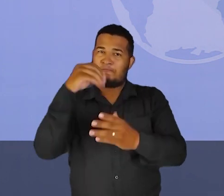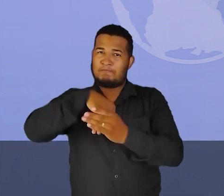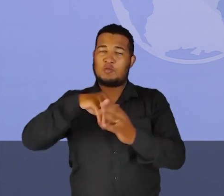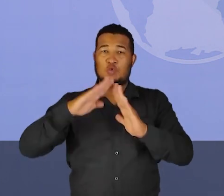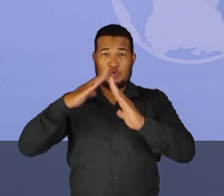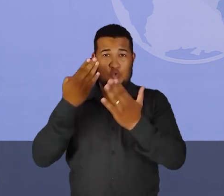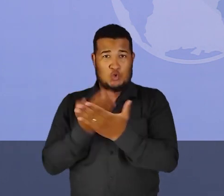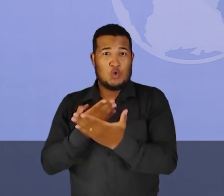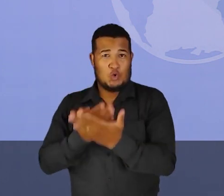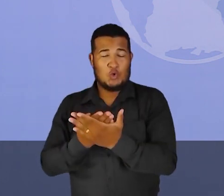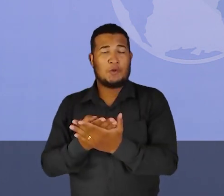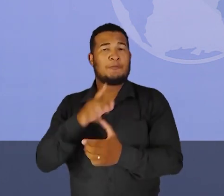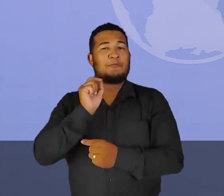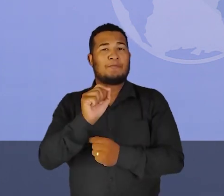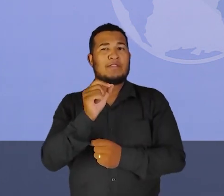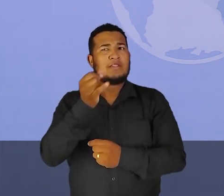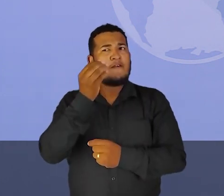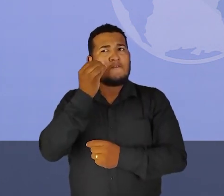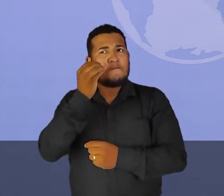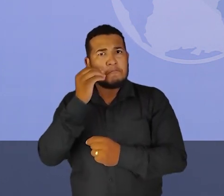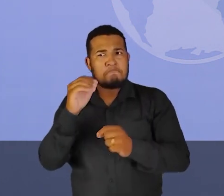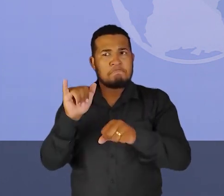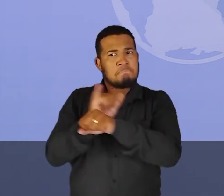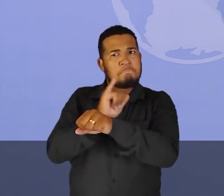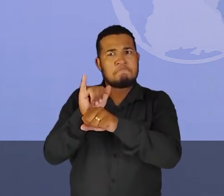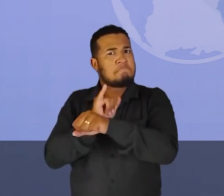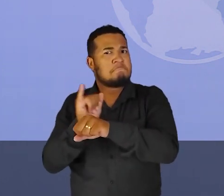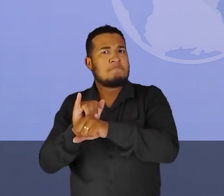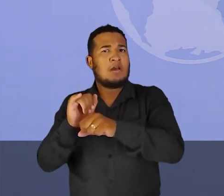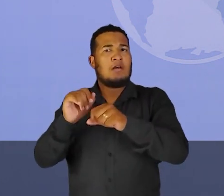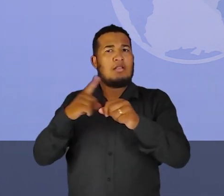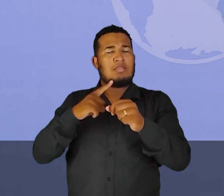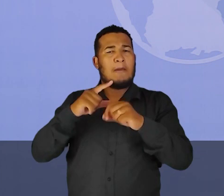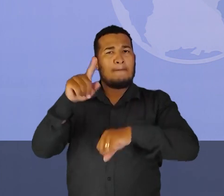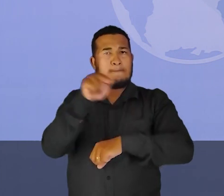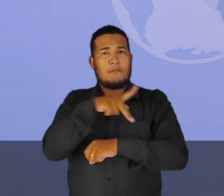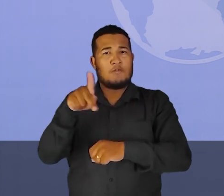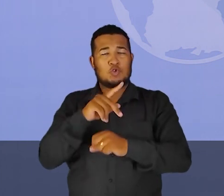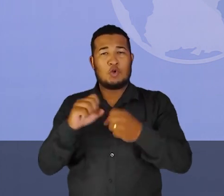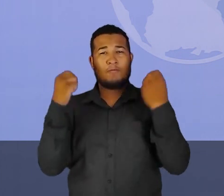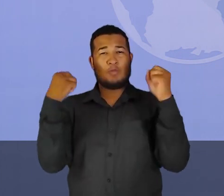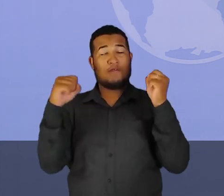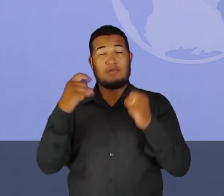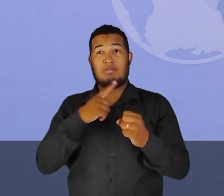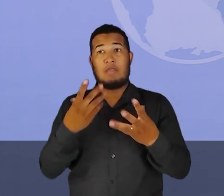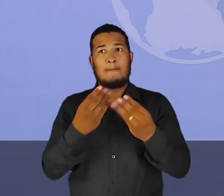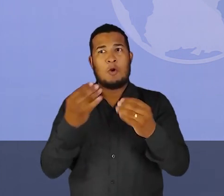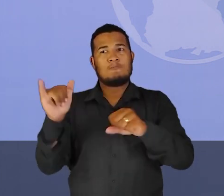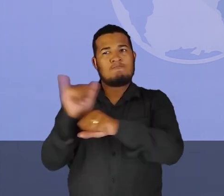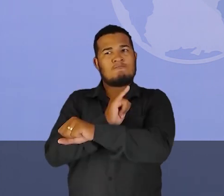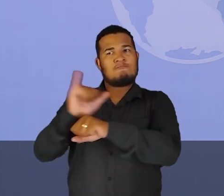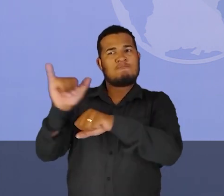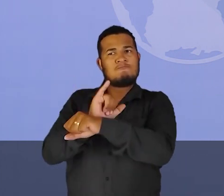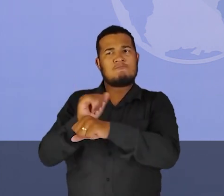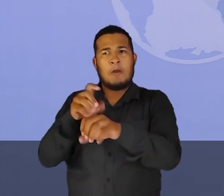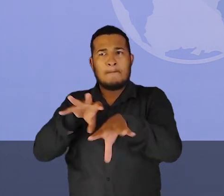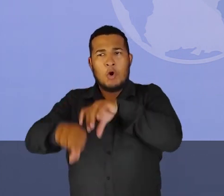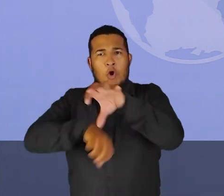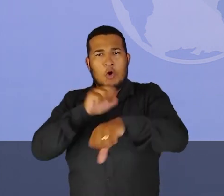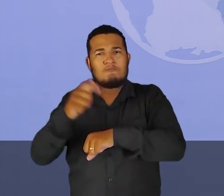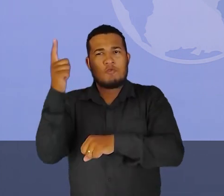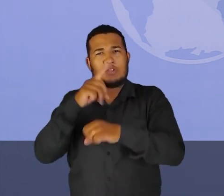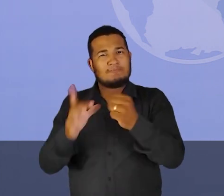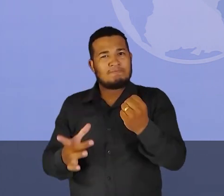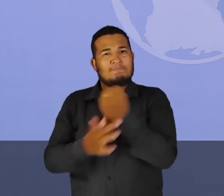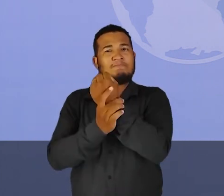escola, esse improviso que caracteriza muitos professores de Educação Física, de buscar formas, meios, com segurança, para